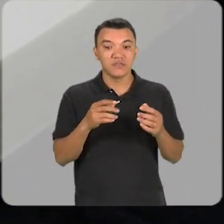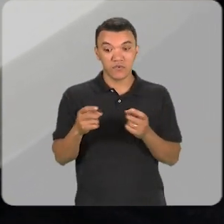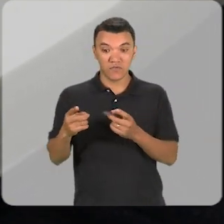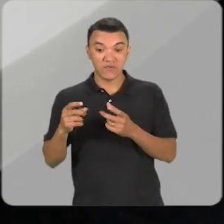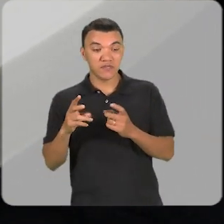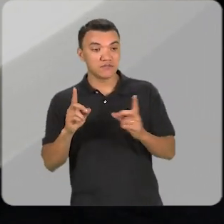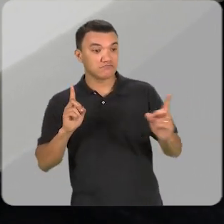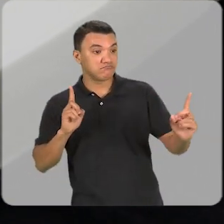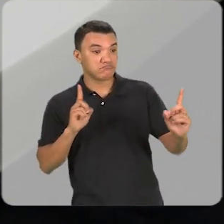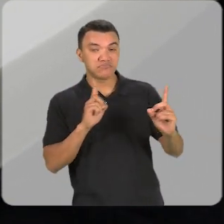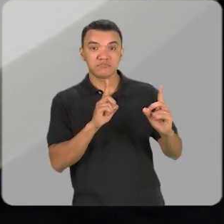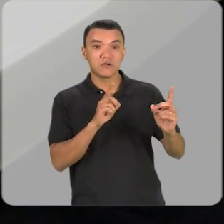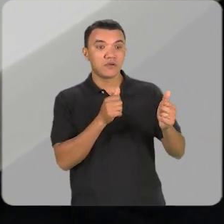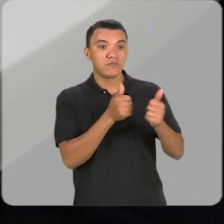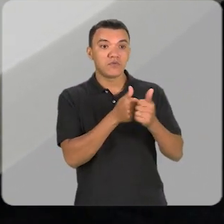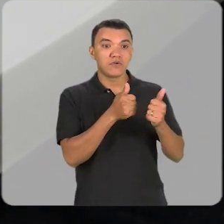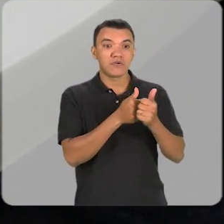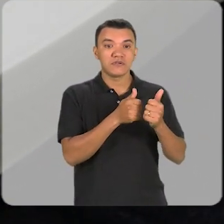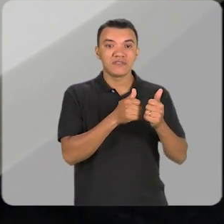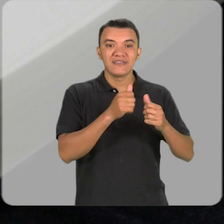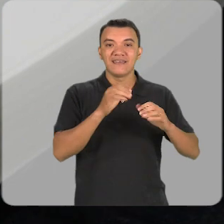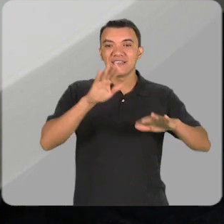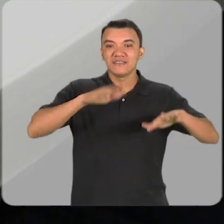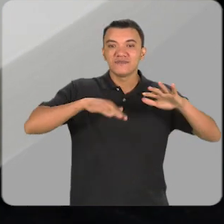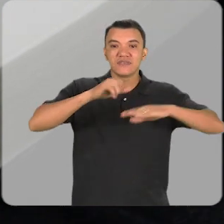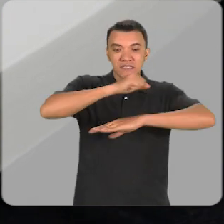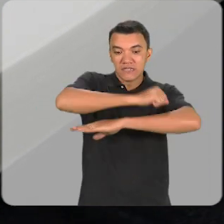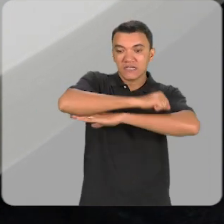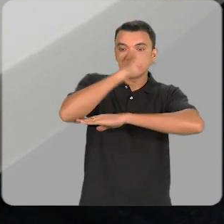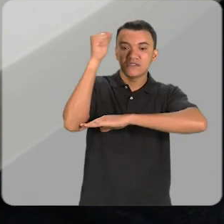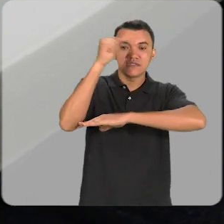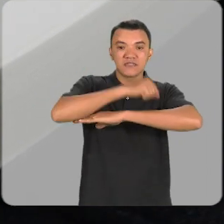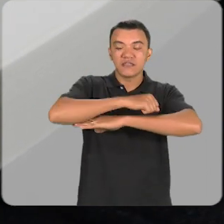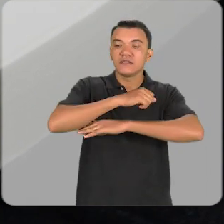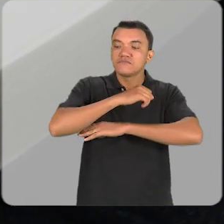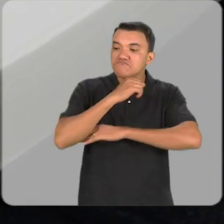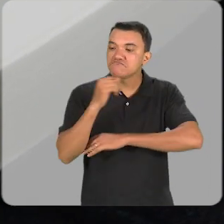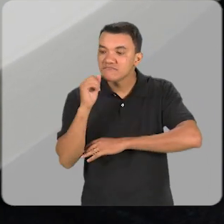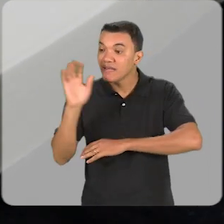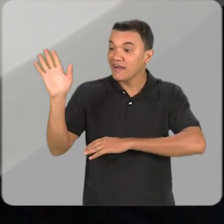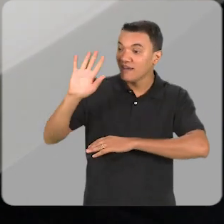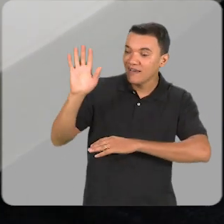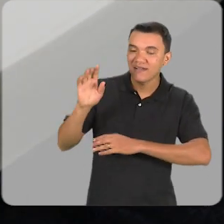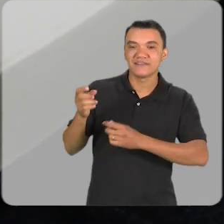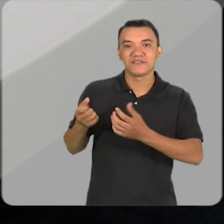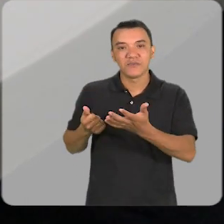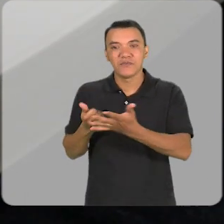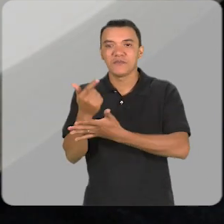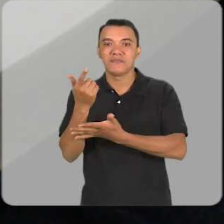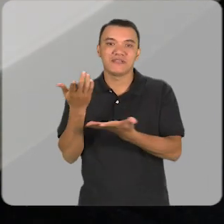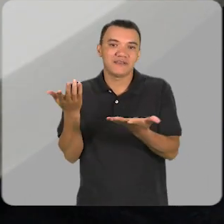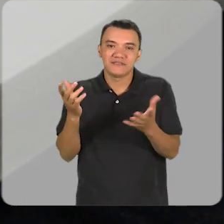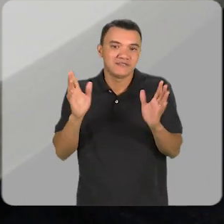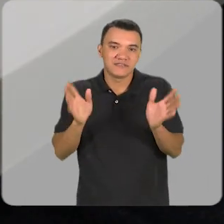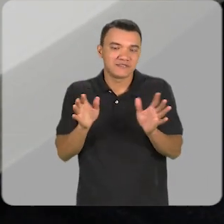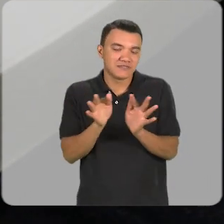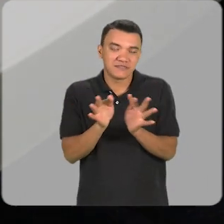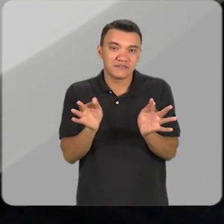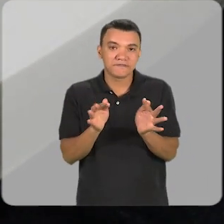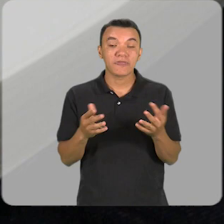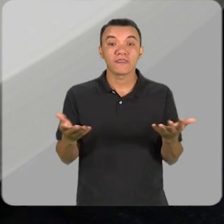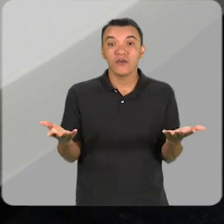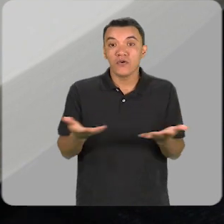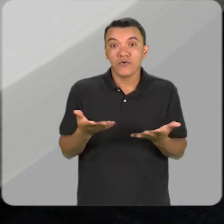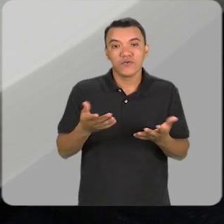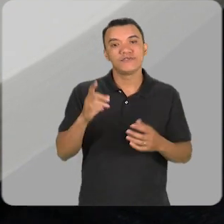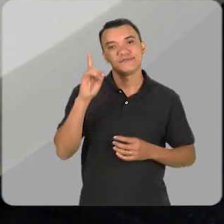poderia vender ali, as pessoas poderiam comprar da janela, né? Então, ele passava, as pessoas já acenavam, então já compravam da janela. Hoje, a